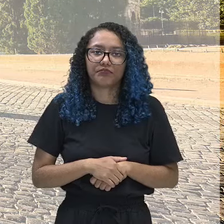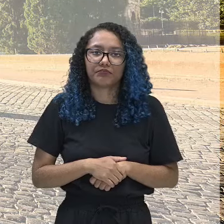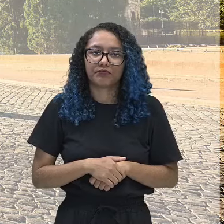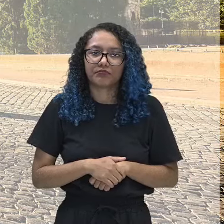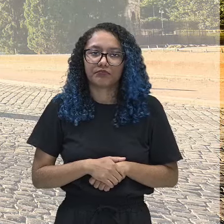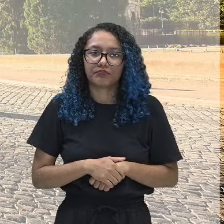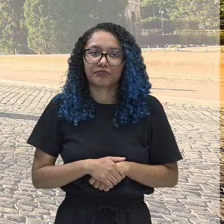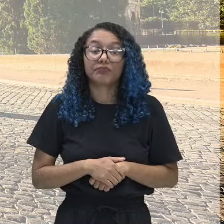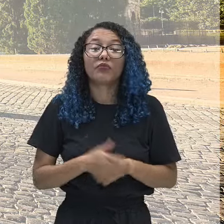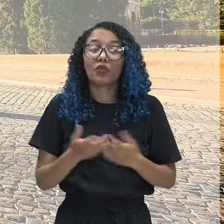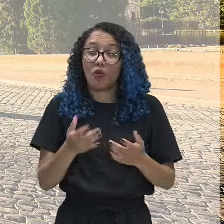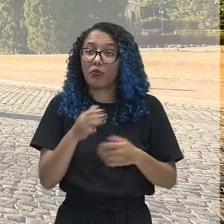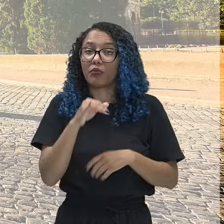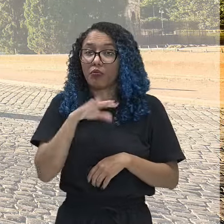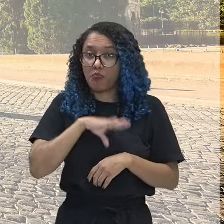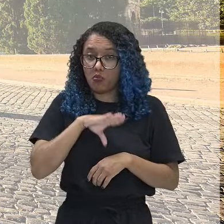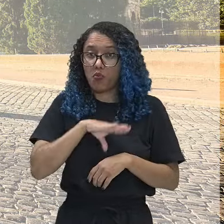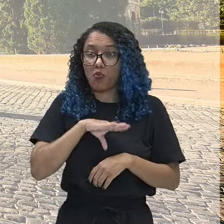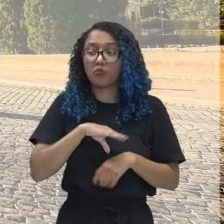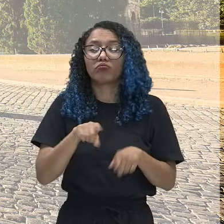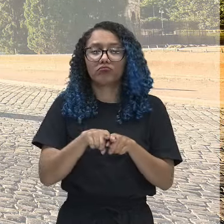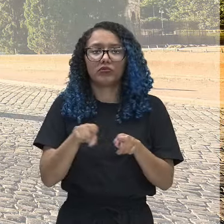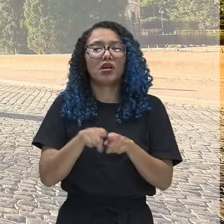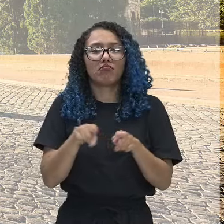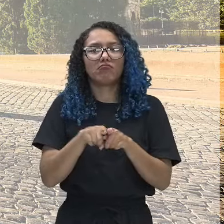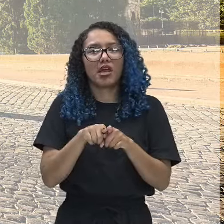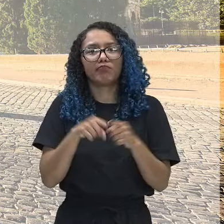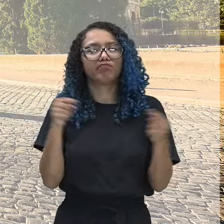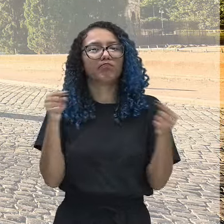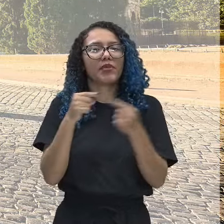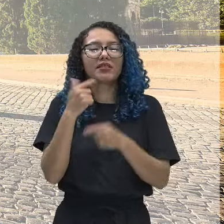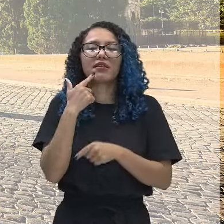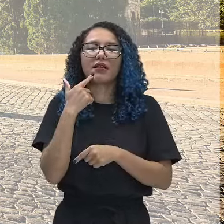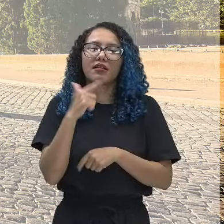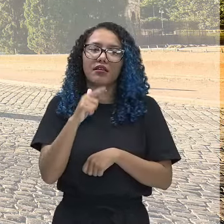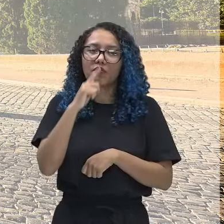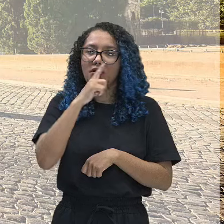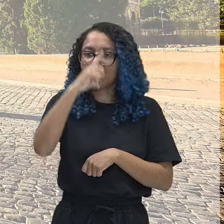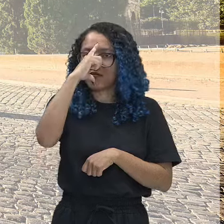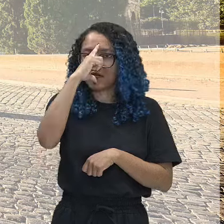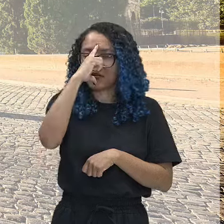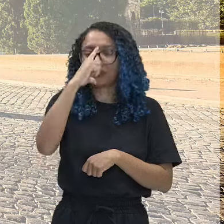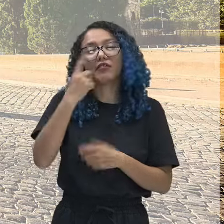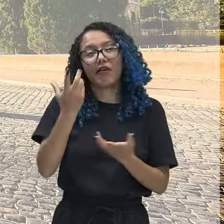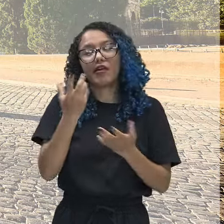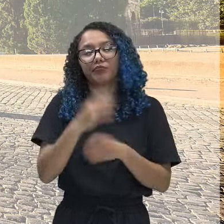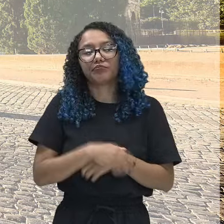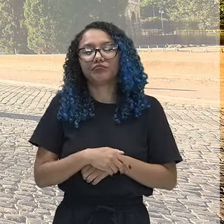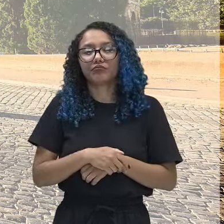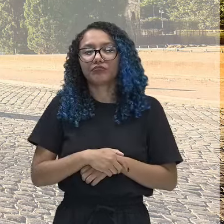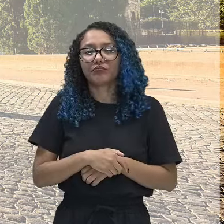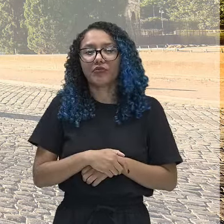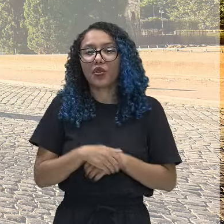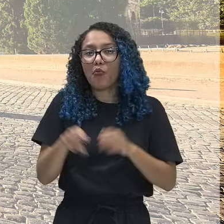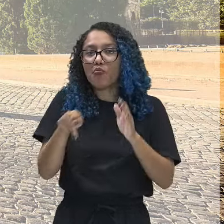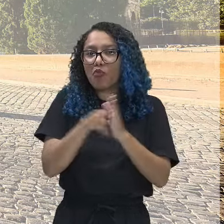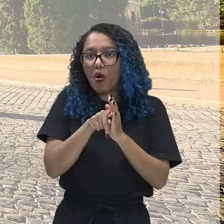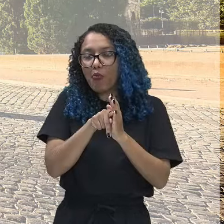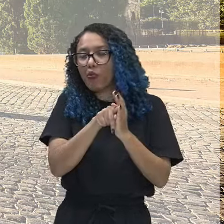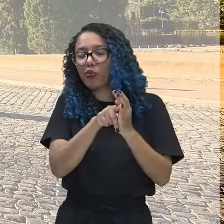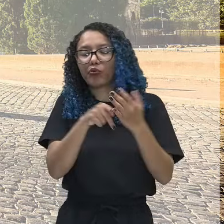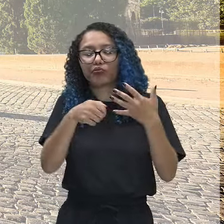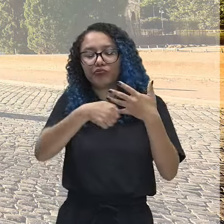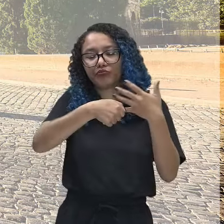próprio português, gente, é uma língua latina, tá, gente? Uma língua que deriva ali de um tronco linguístico, que é justamente